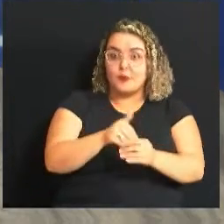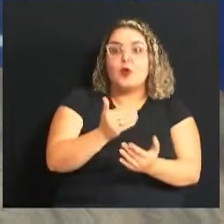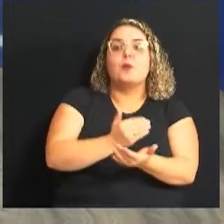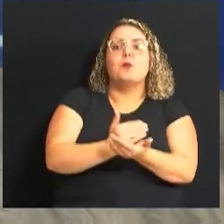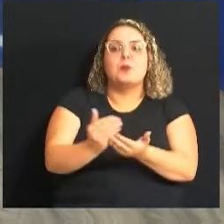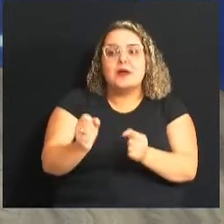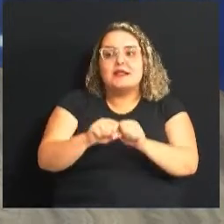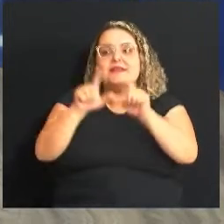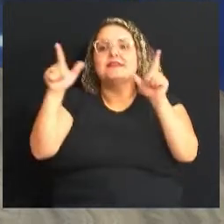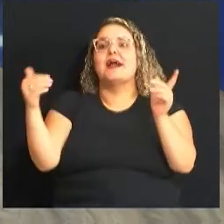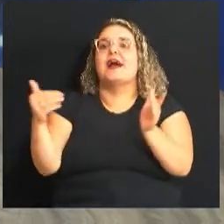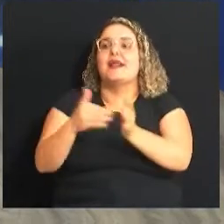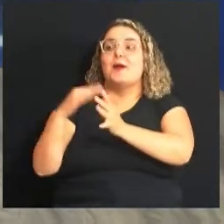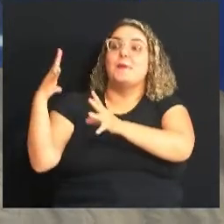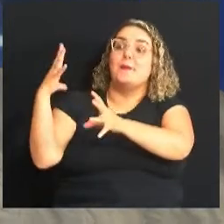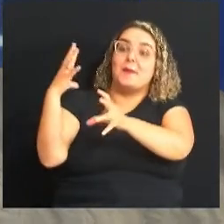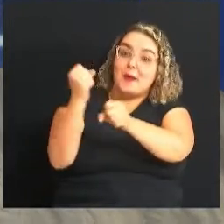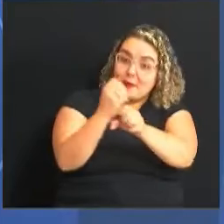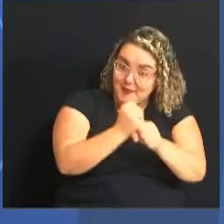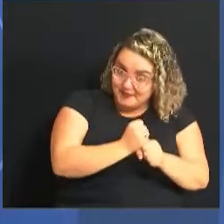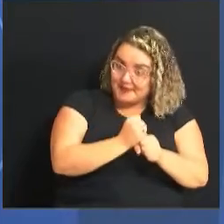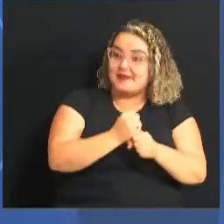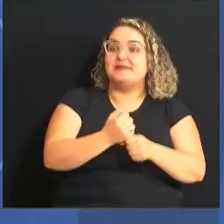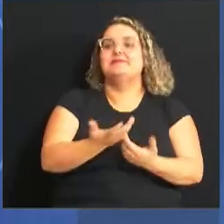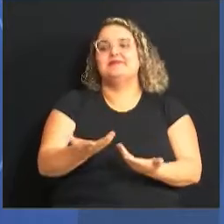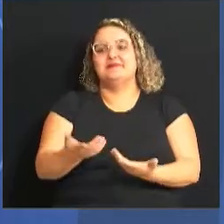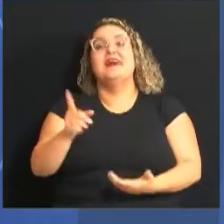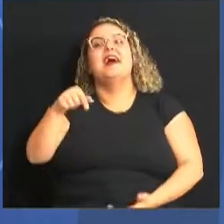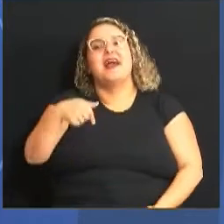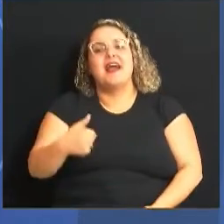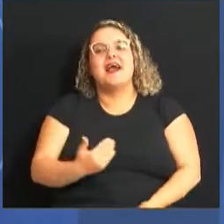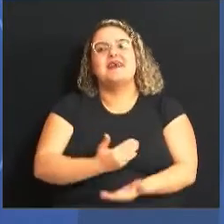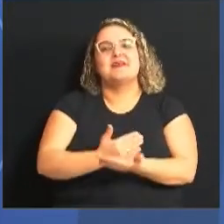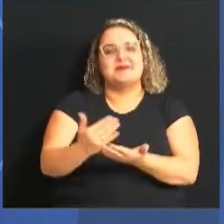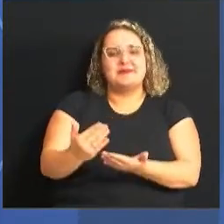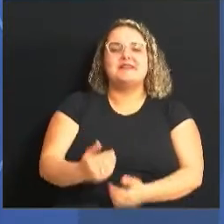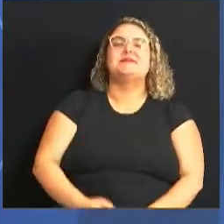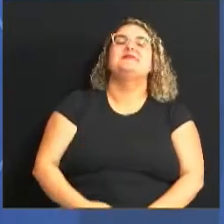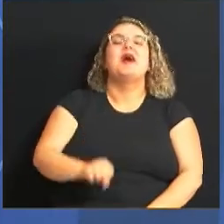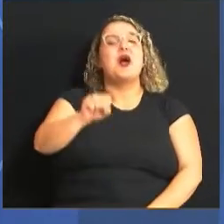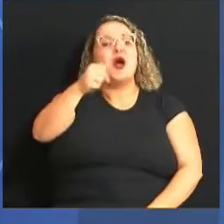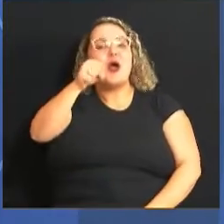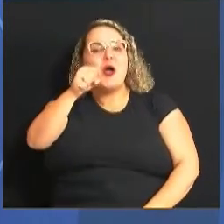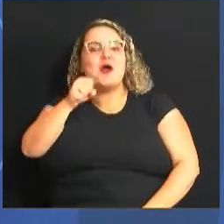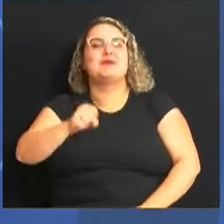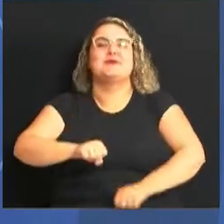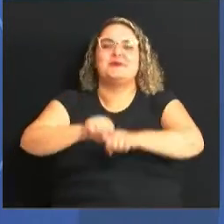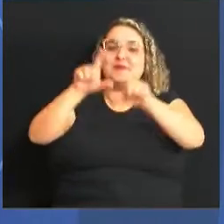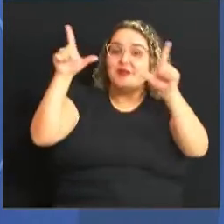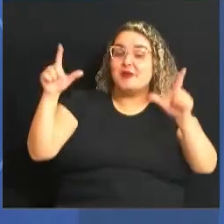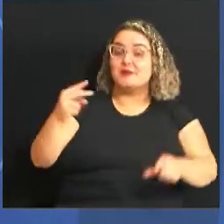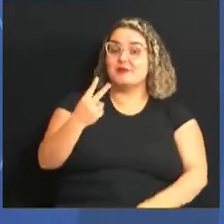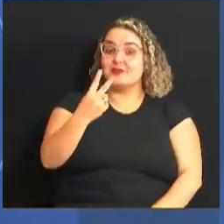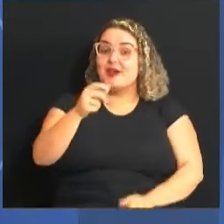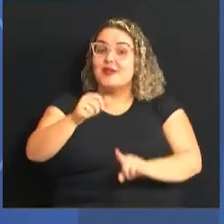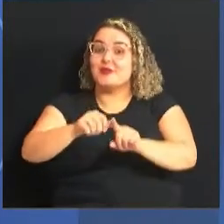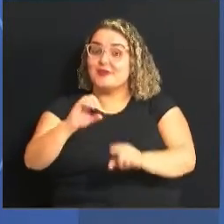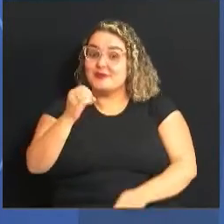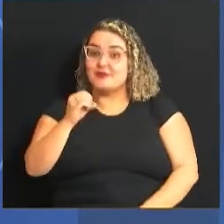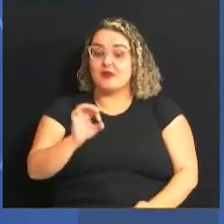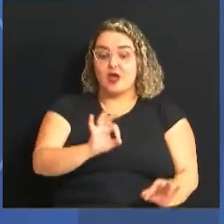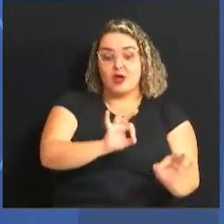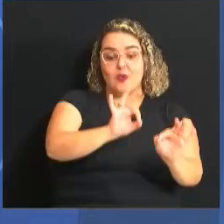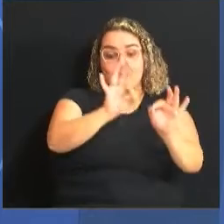até a apuração, né? E já fica o convite aqui, a partir das 8 horas da manhã, no dia 2 de outubro, você acompanha a cobertura